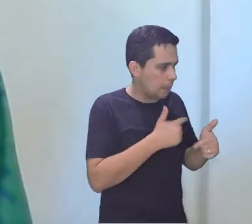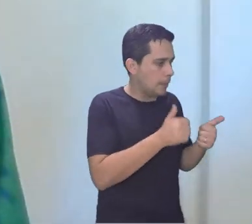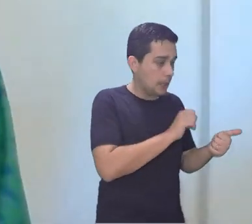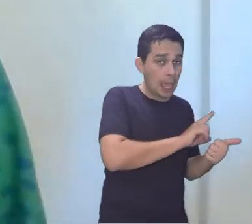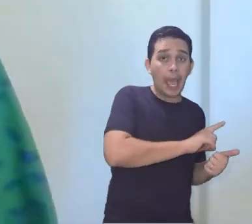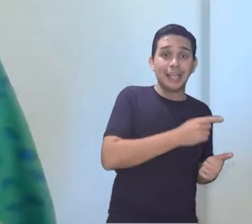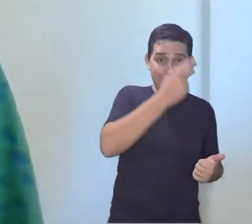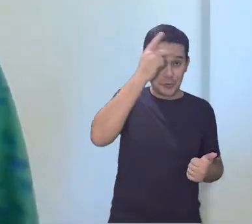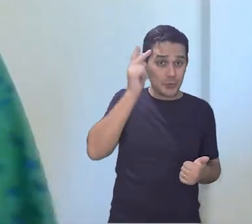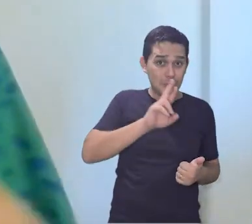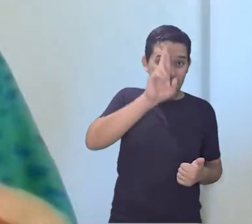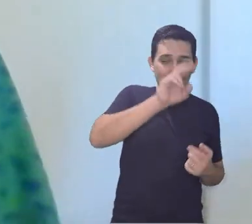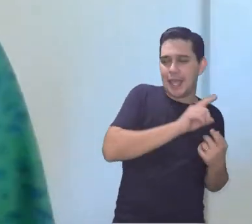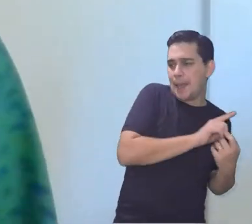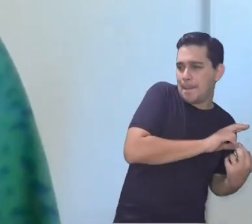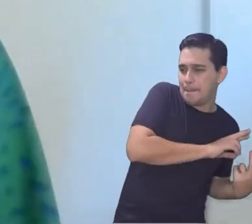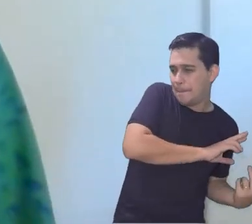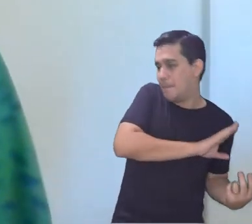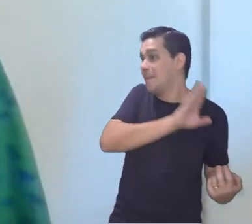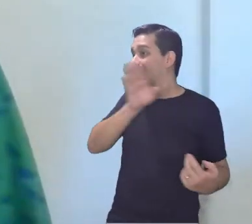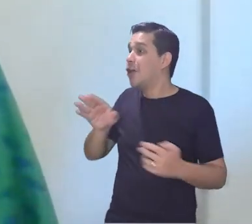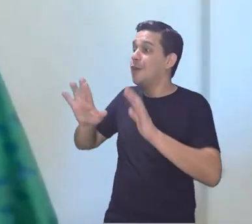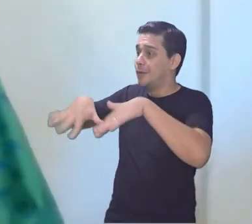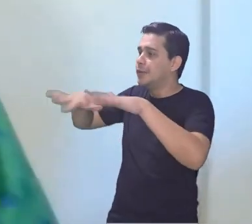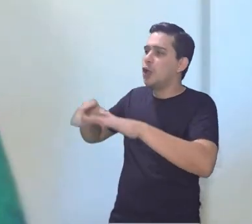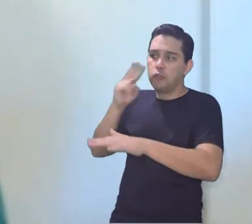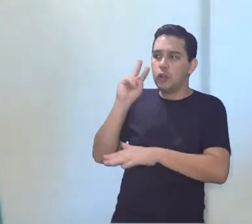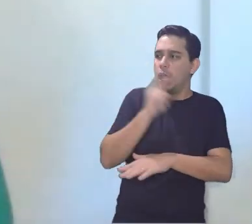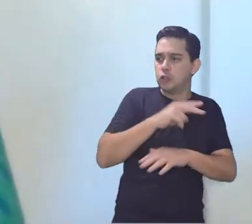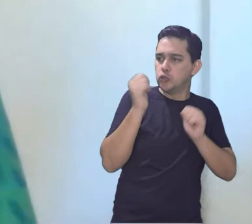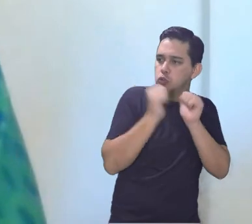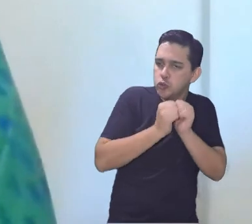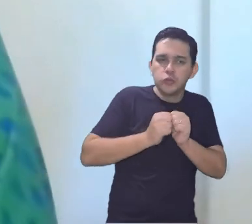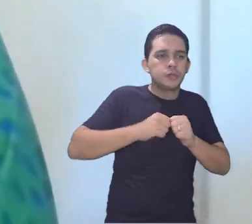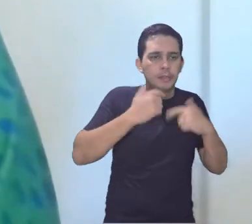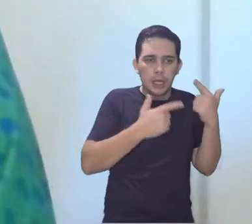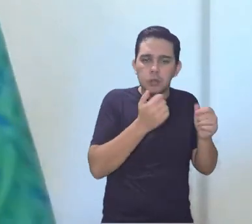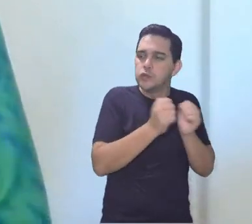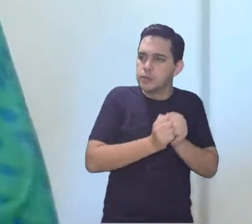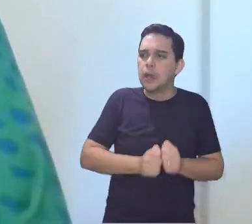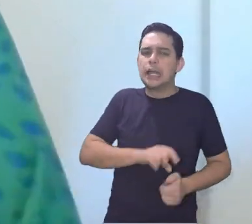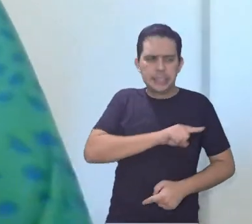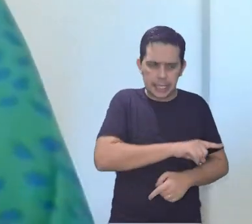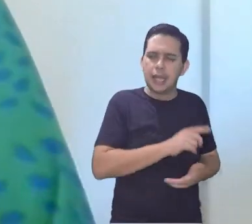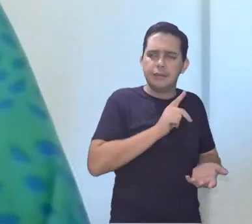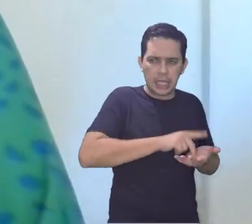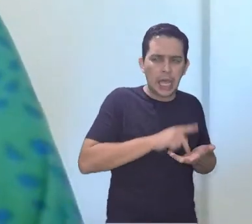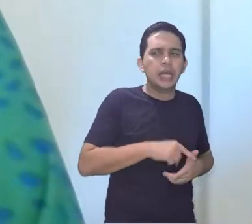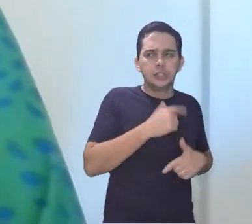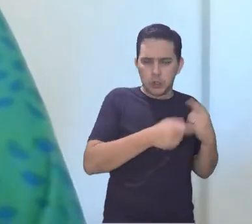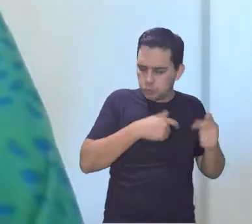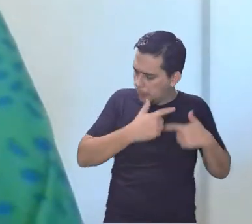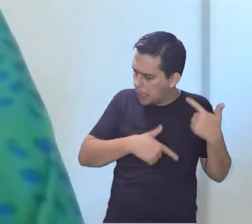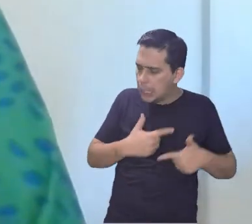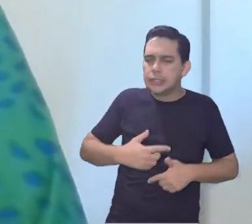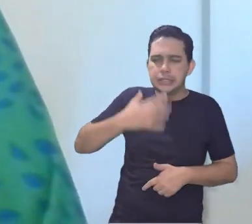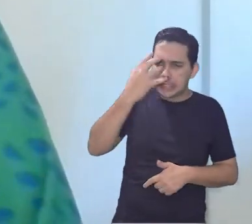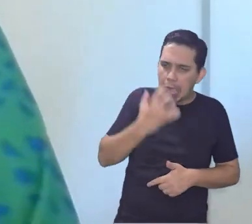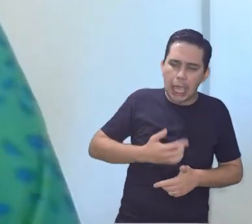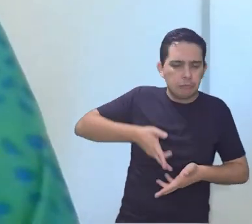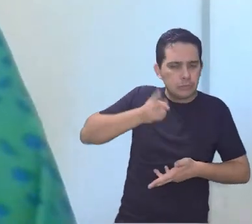social, né? Levar o que está sendo decidido ali para que as pessoas que são as maiores interessadas